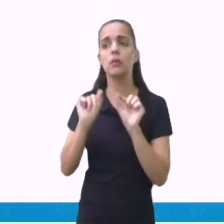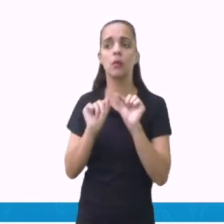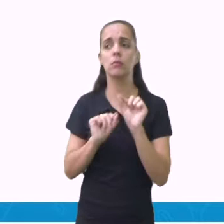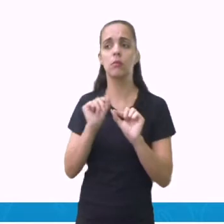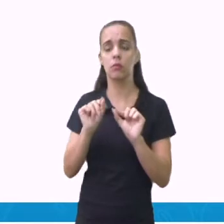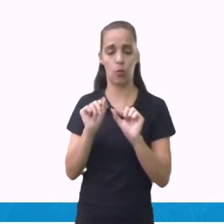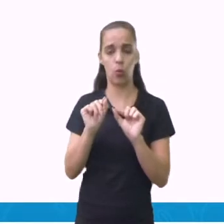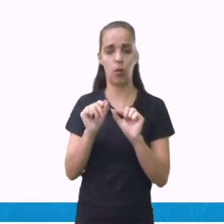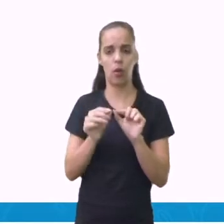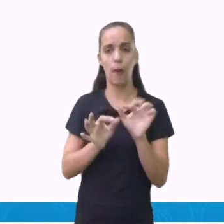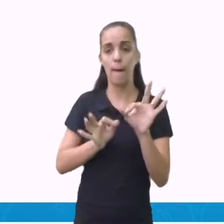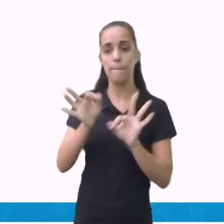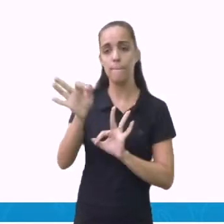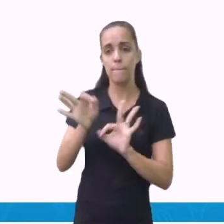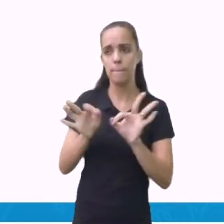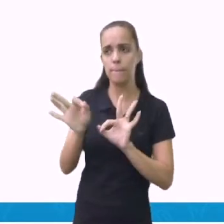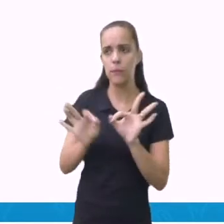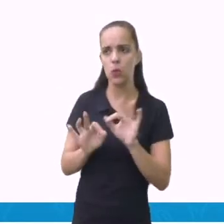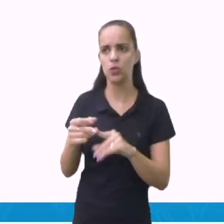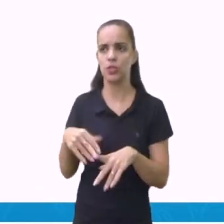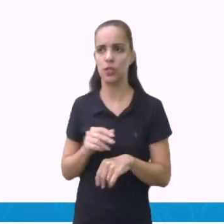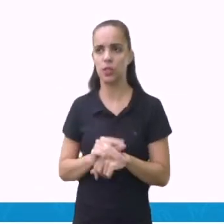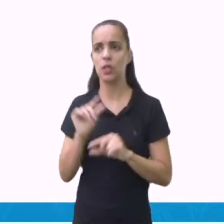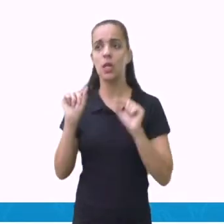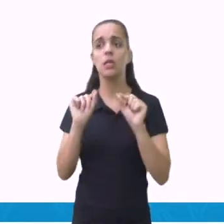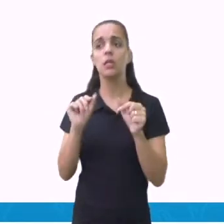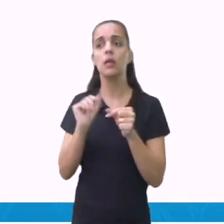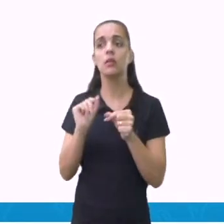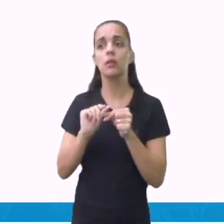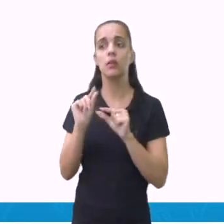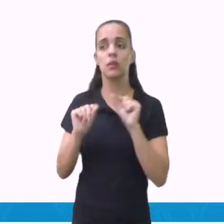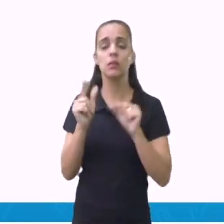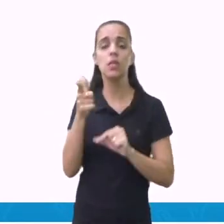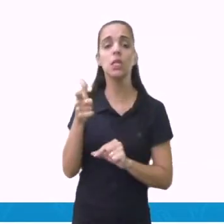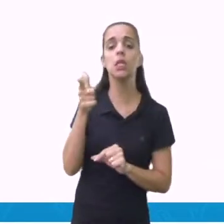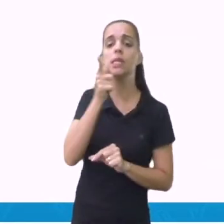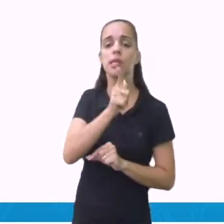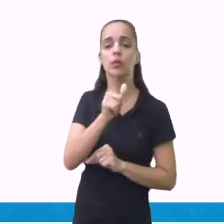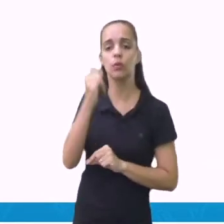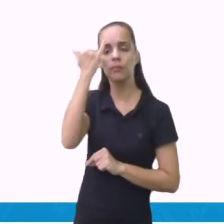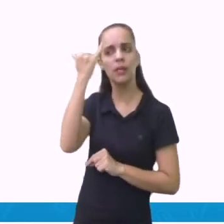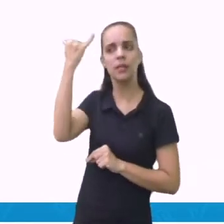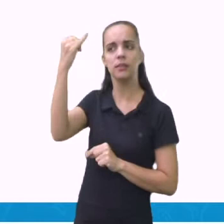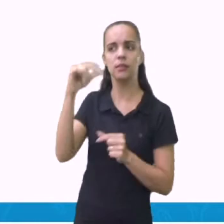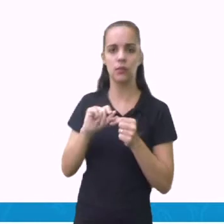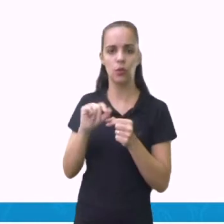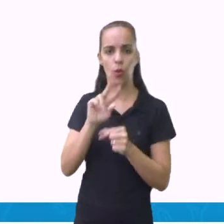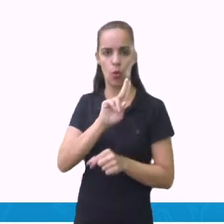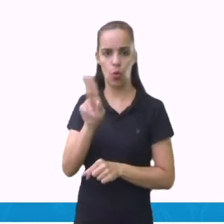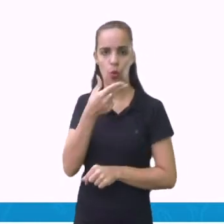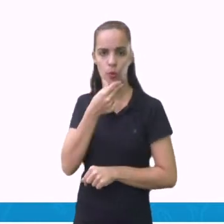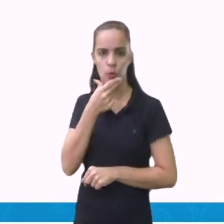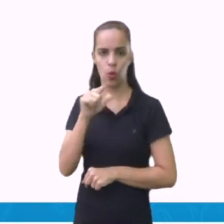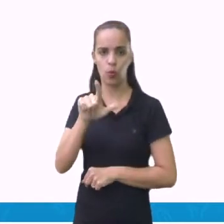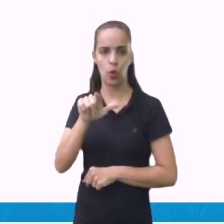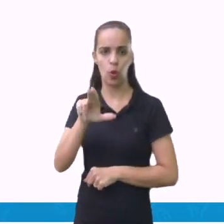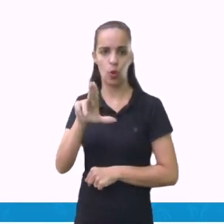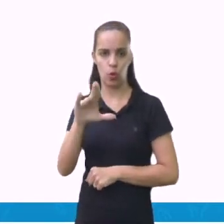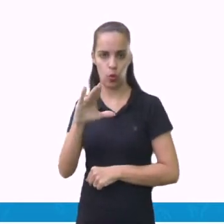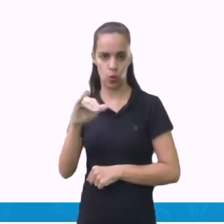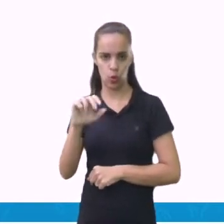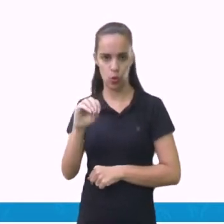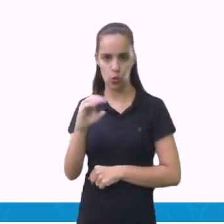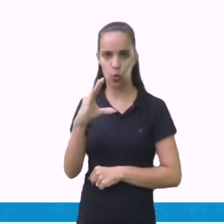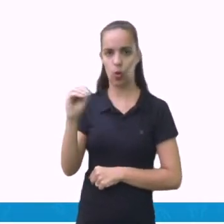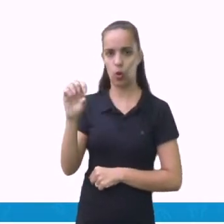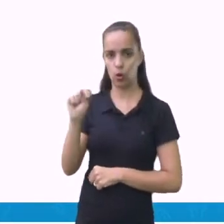seria Brasília. E quem ganhou esse projeto, né? Quem ganhou a ideia foi Lúcio Costa. E junto com